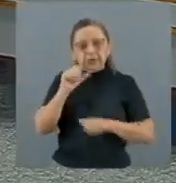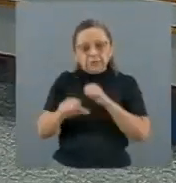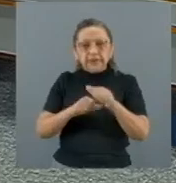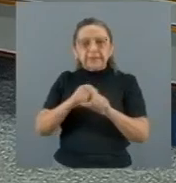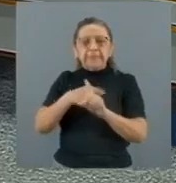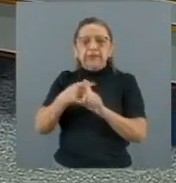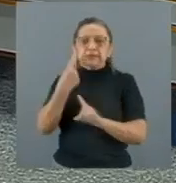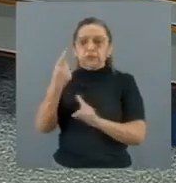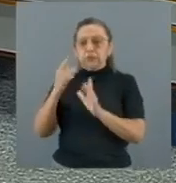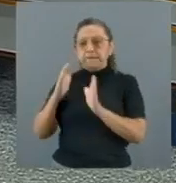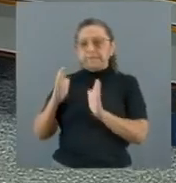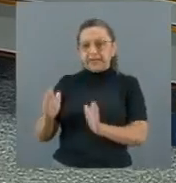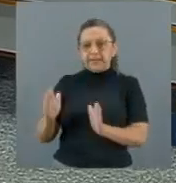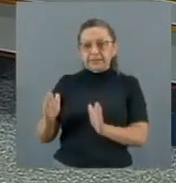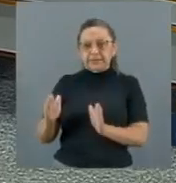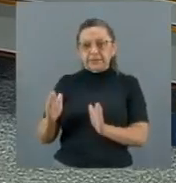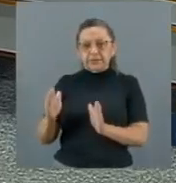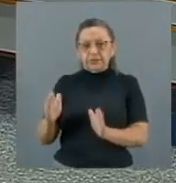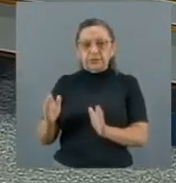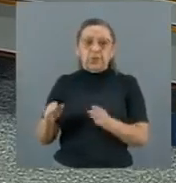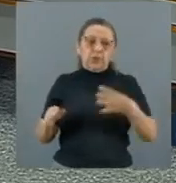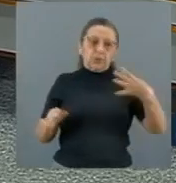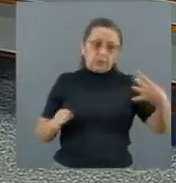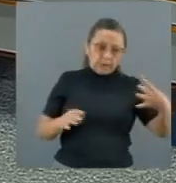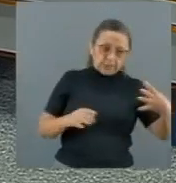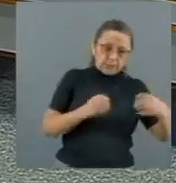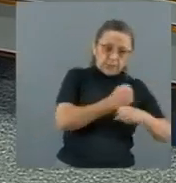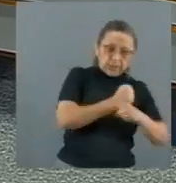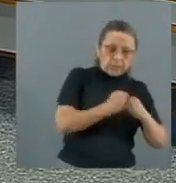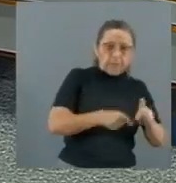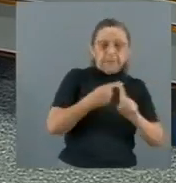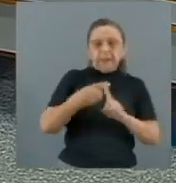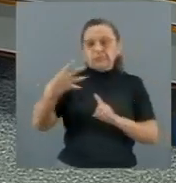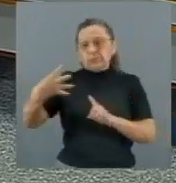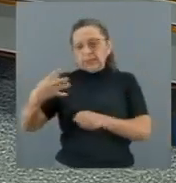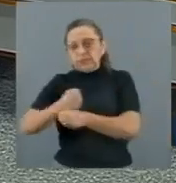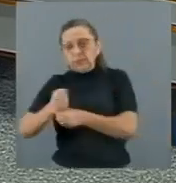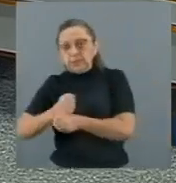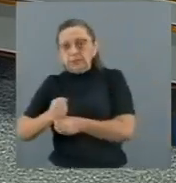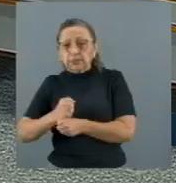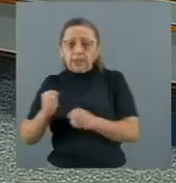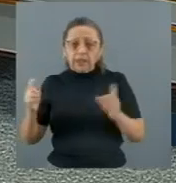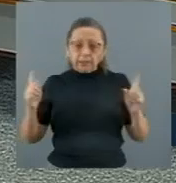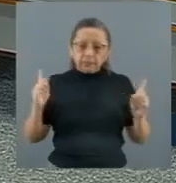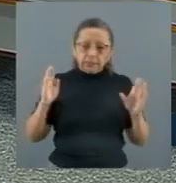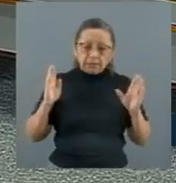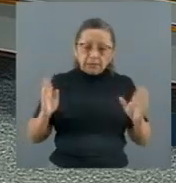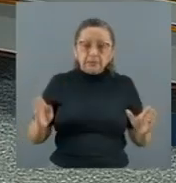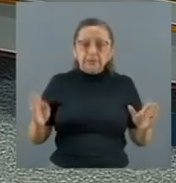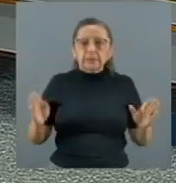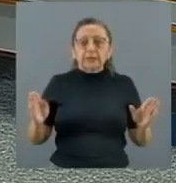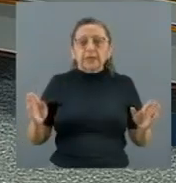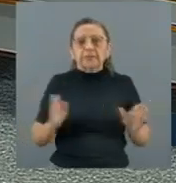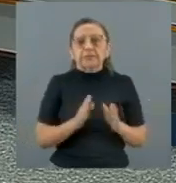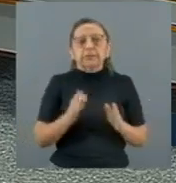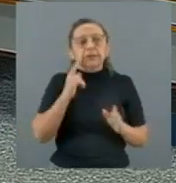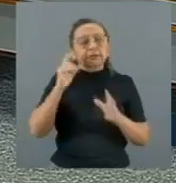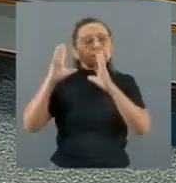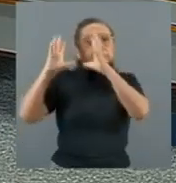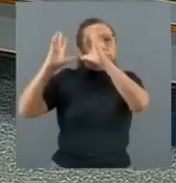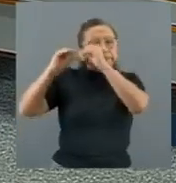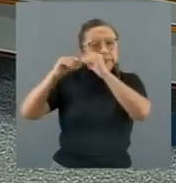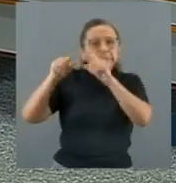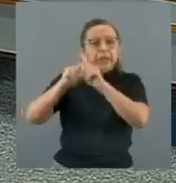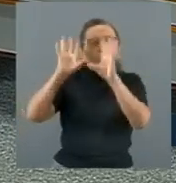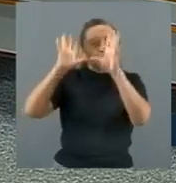período, senador Ciro. Então, 4 anos, ou mais 4 anos, 8 anos, que é o tempo do amadurecimento e a consolidação,